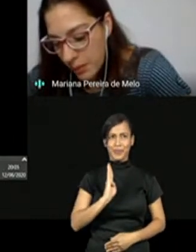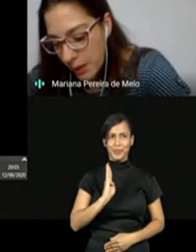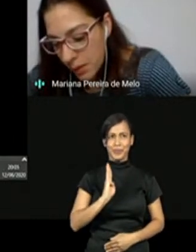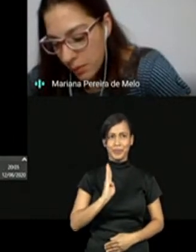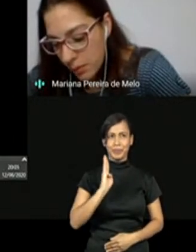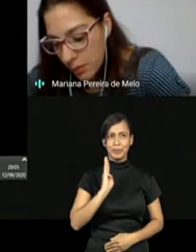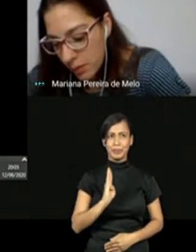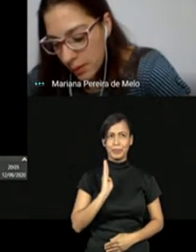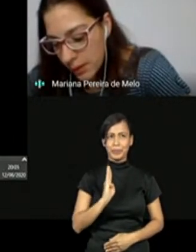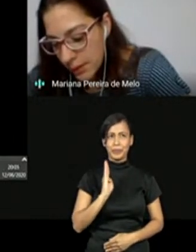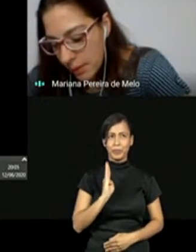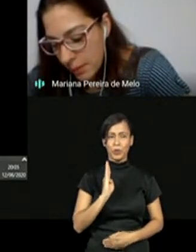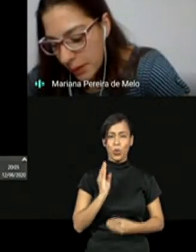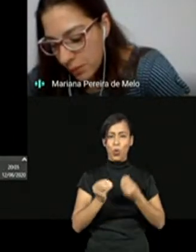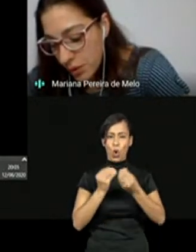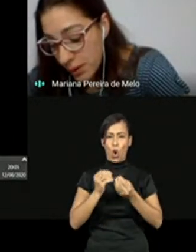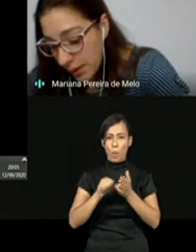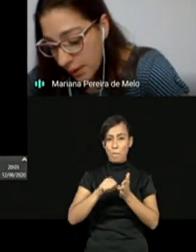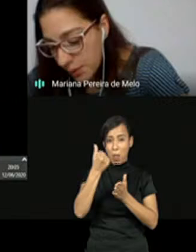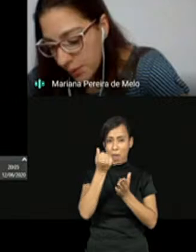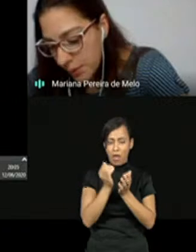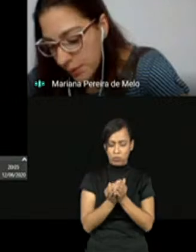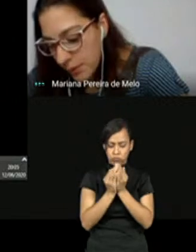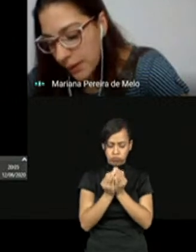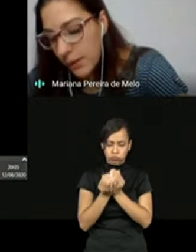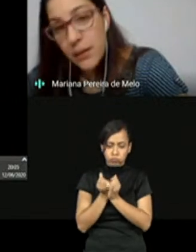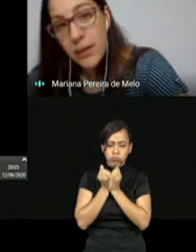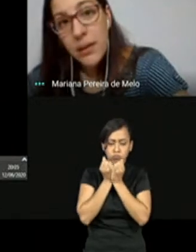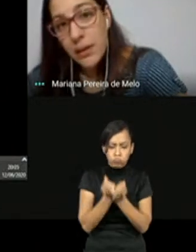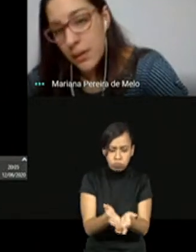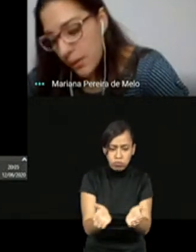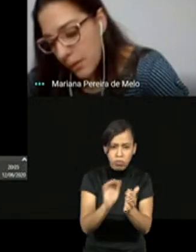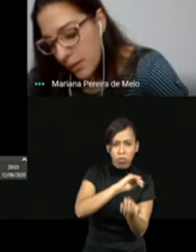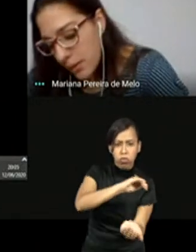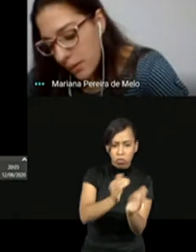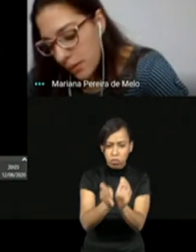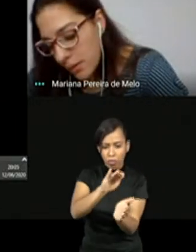o primeiro lançamento de dado, né,